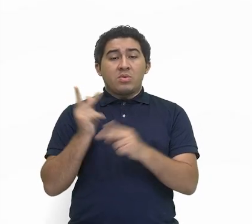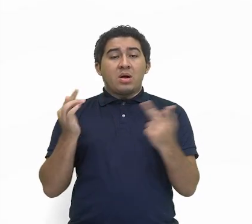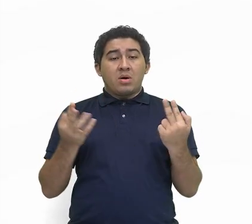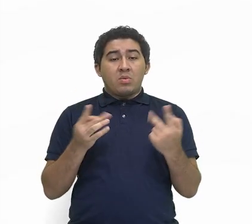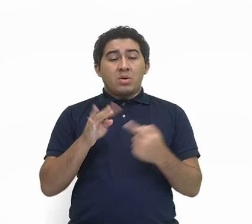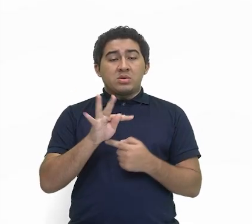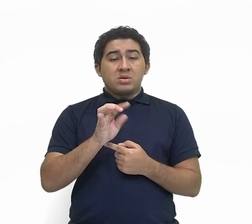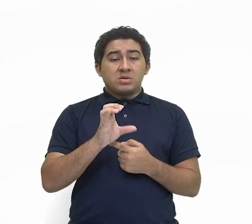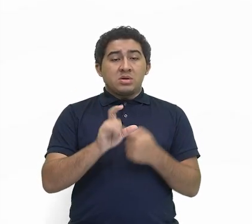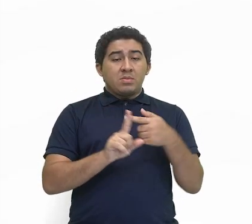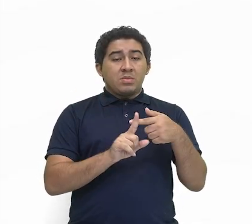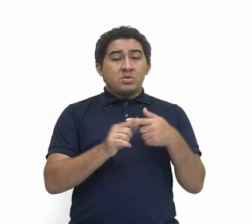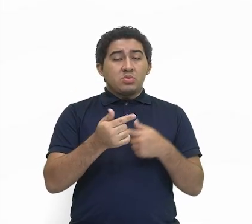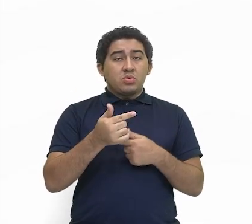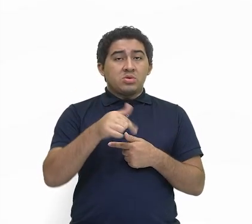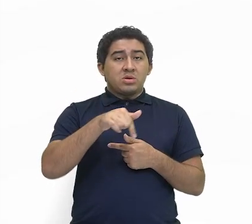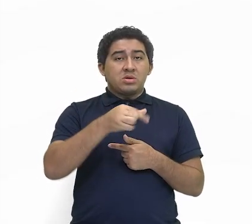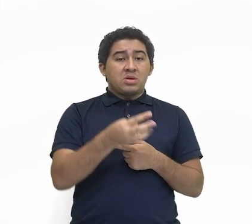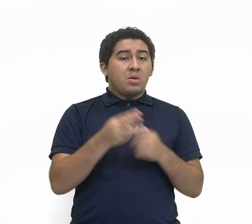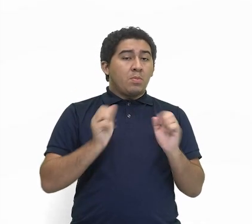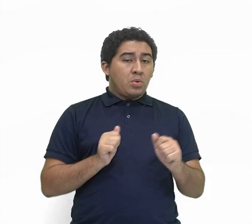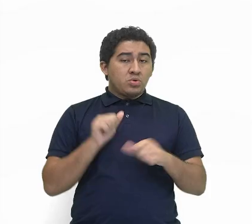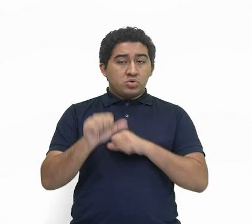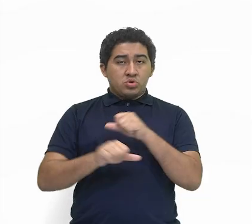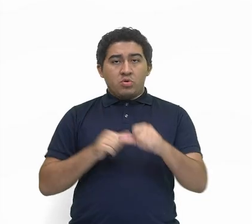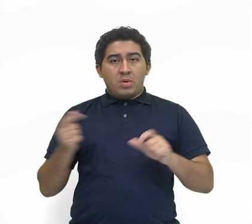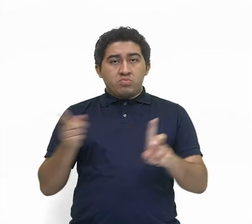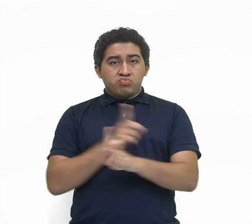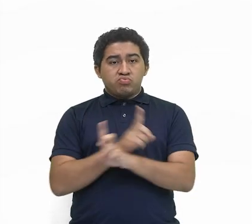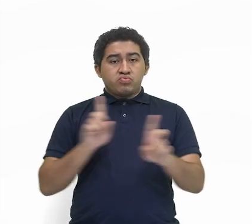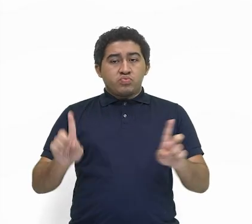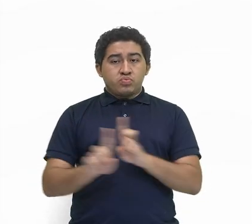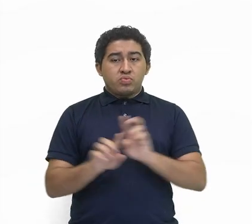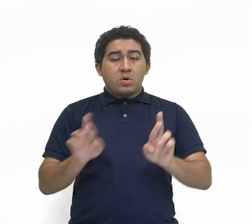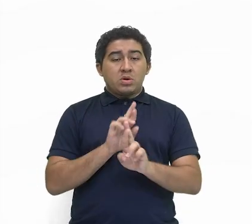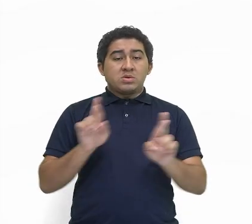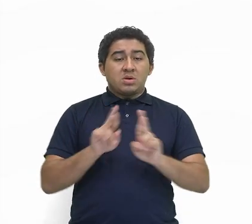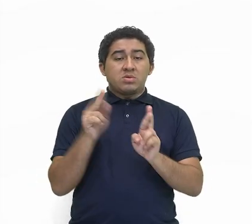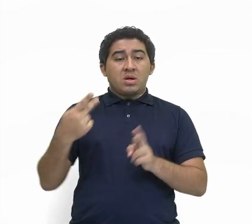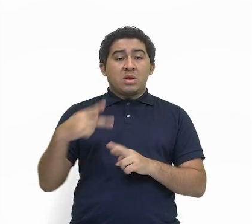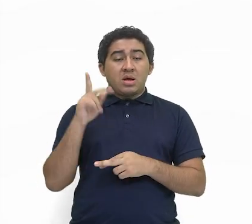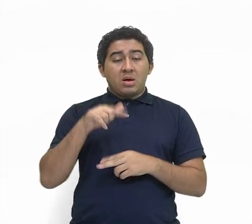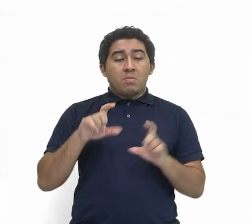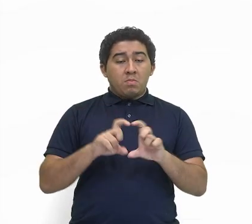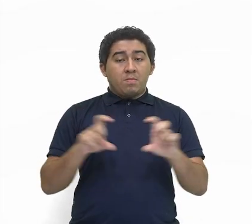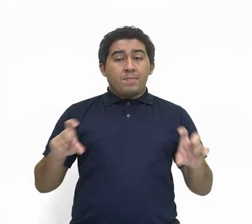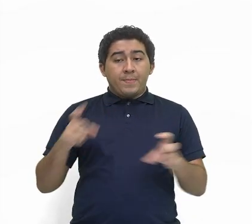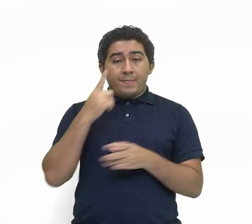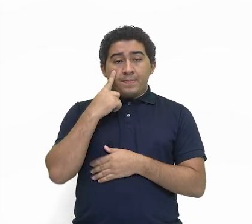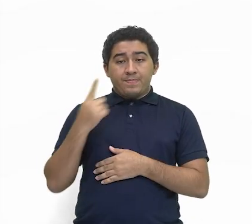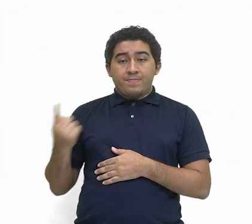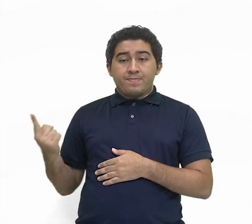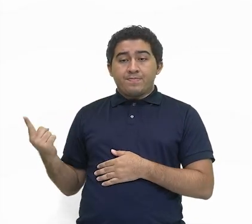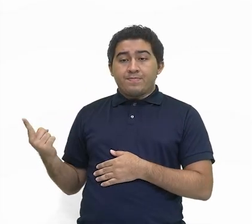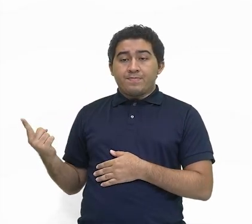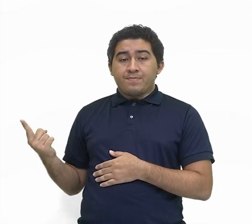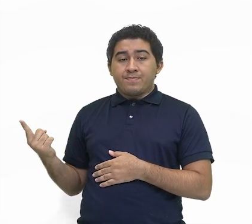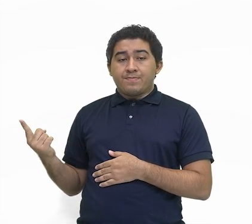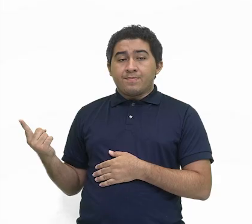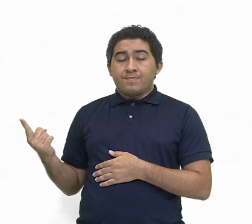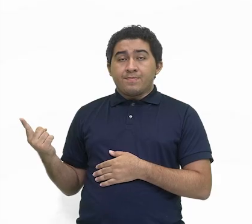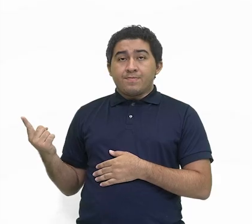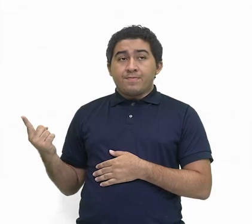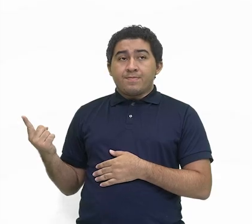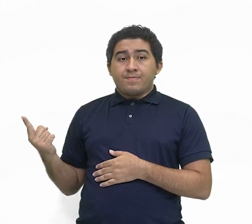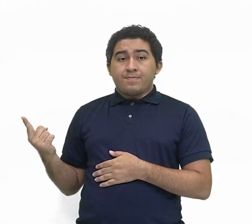para Celsius, se tiver em Celsius, transforma para Kelvin. A relação é TK, temperatura na escala Kelvin, é